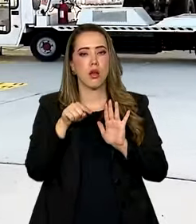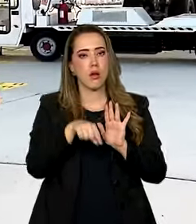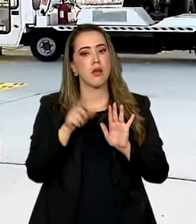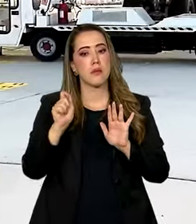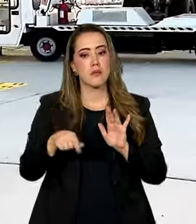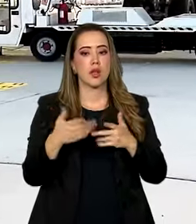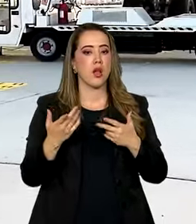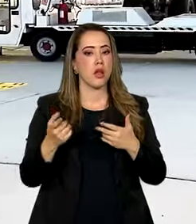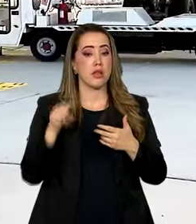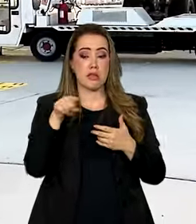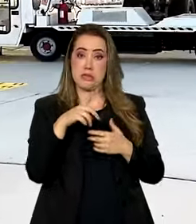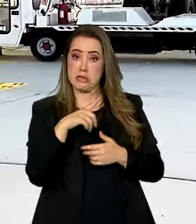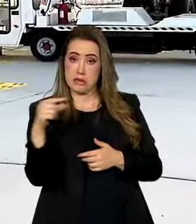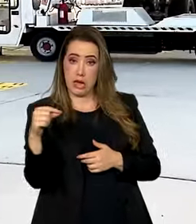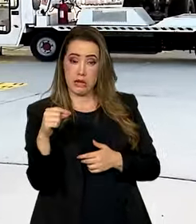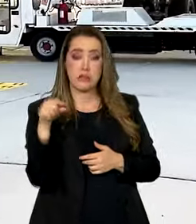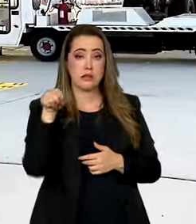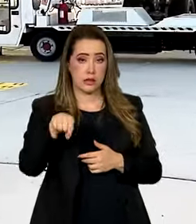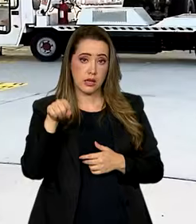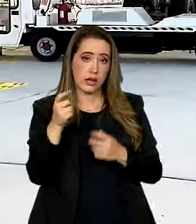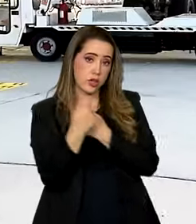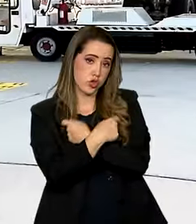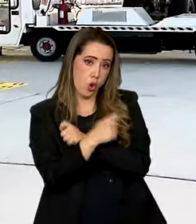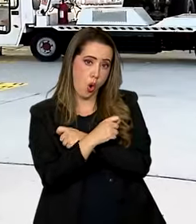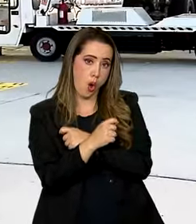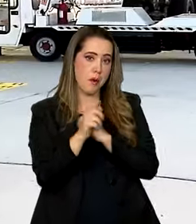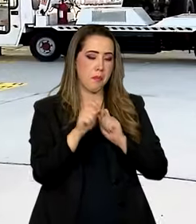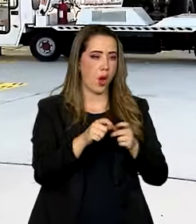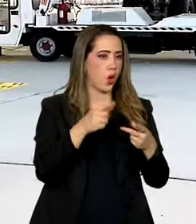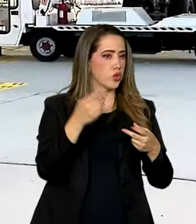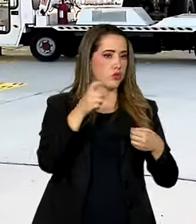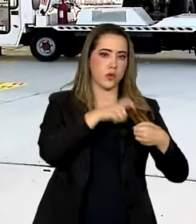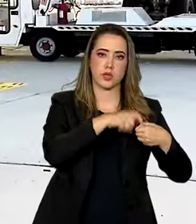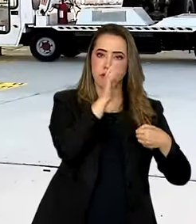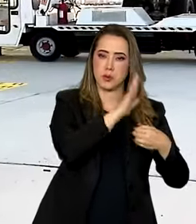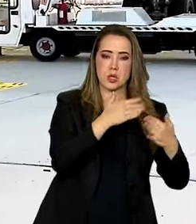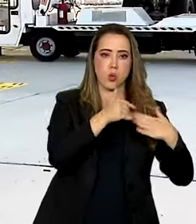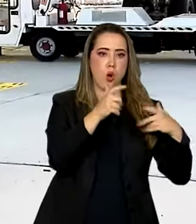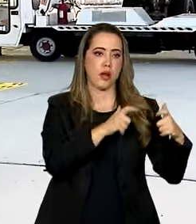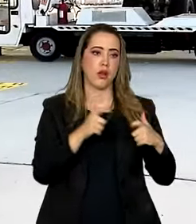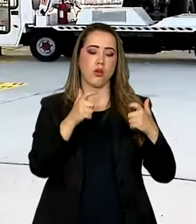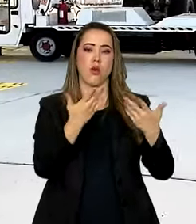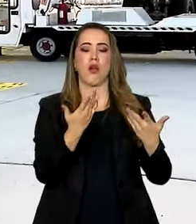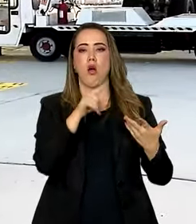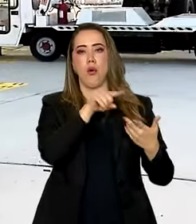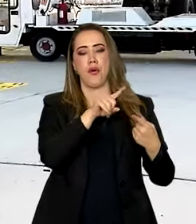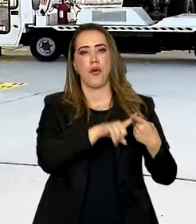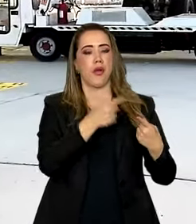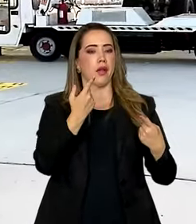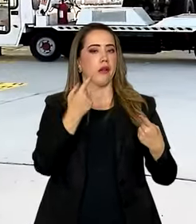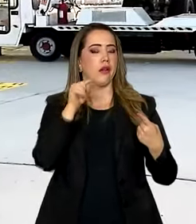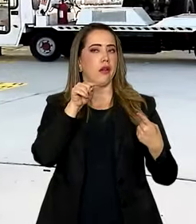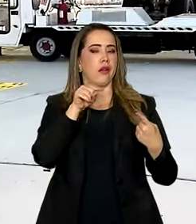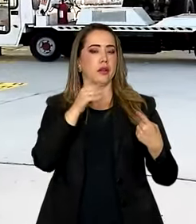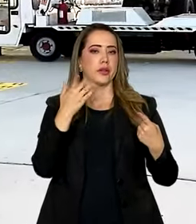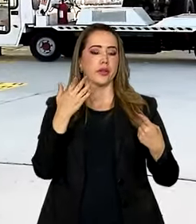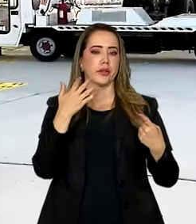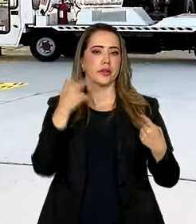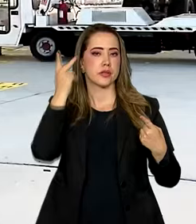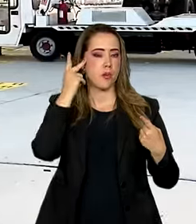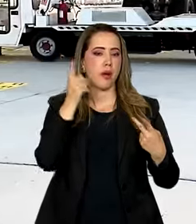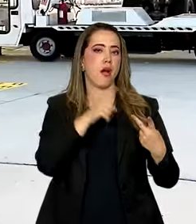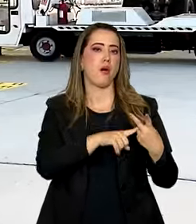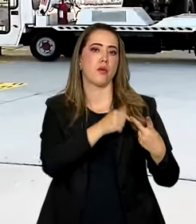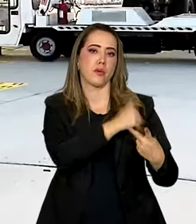ser para Brasília, para o Rio de Janeiro, que é o caso desse, ou até para São Paulo. A parada em Tel Aviv serve apenas para o embarque